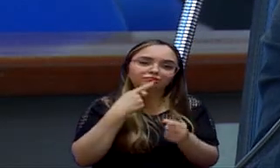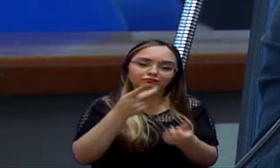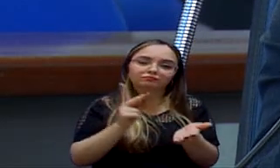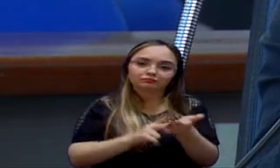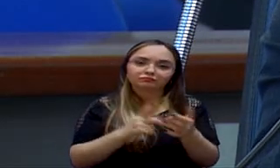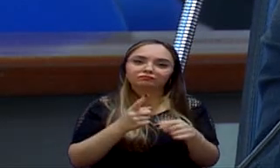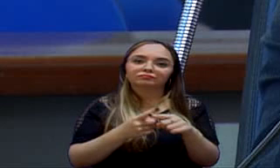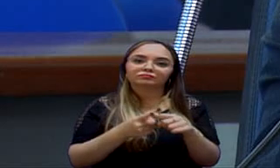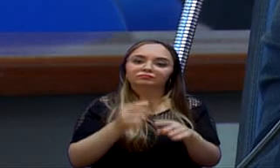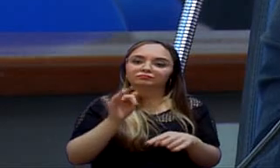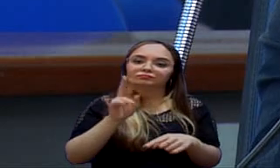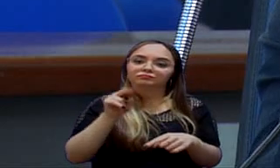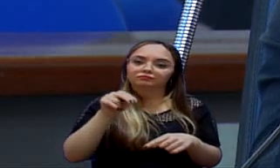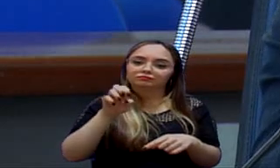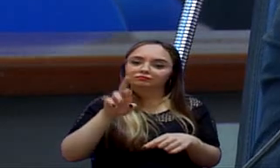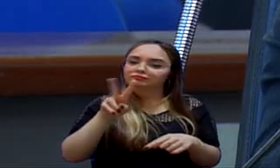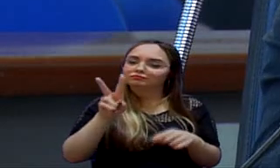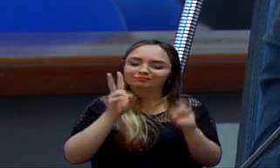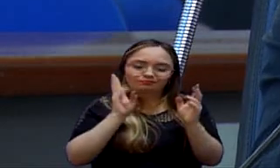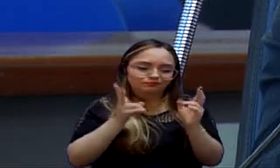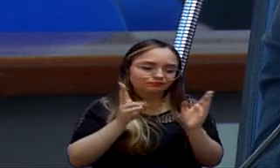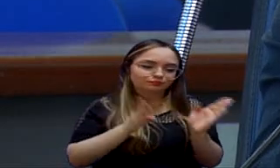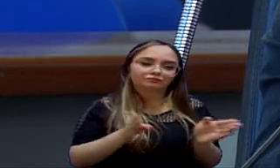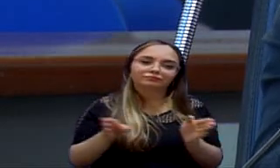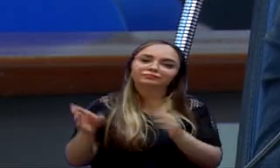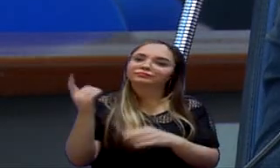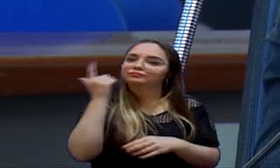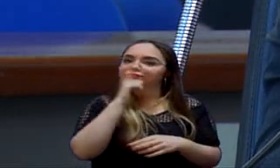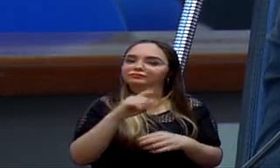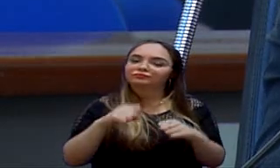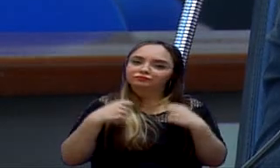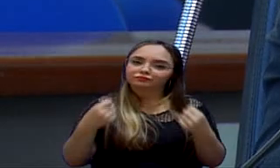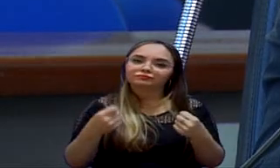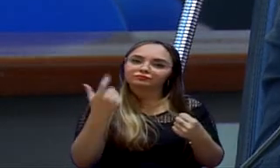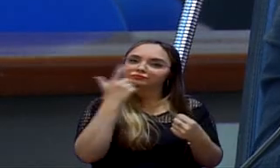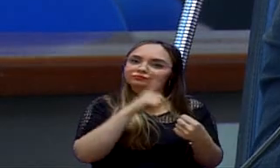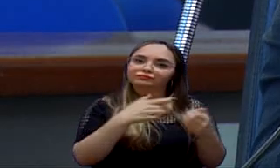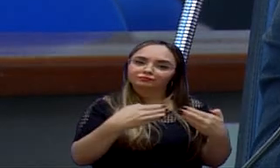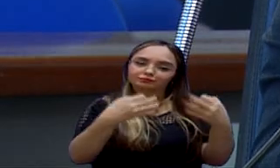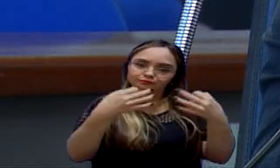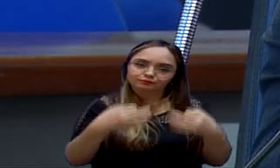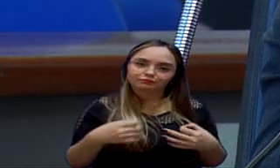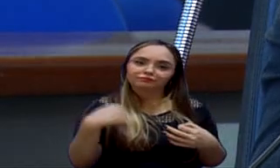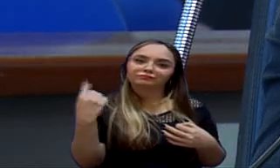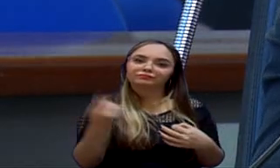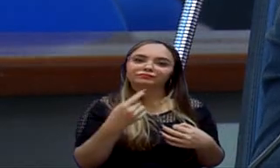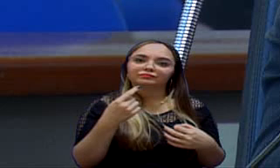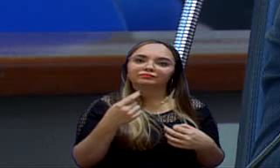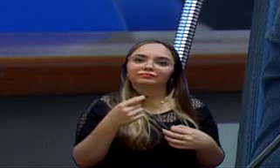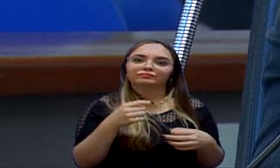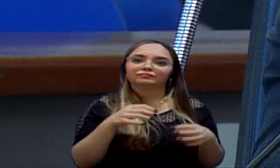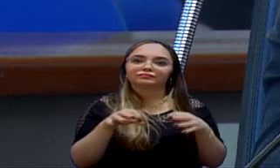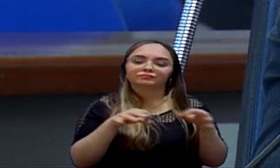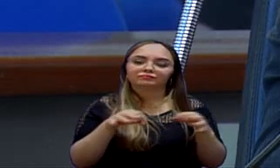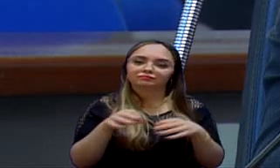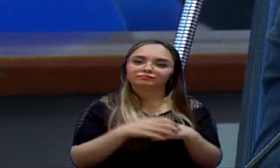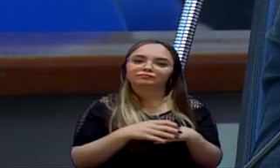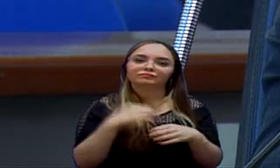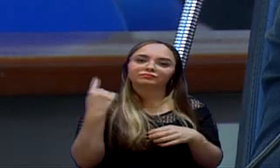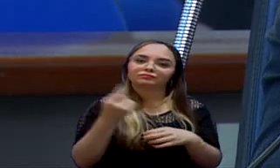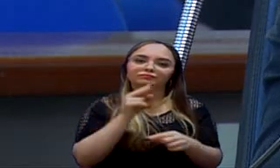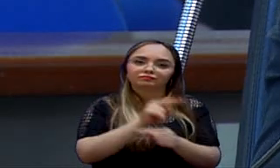serve sempre se mantém em dia se esforça né com todo o desafio que tem aí para fazer a gestão nós somos servidores que estamos lá defendendo